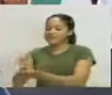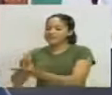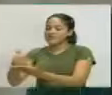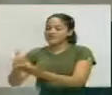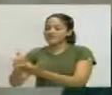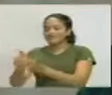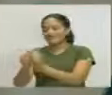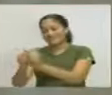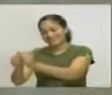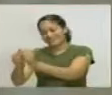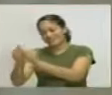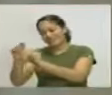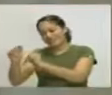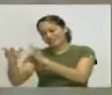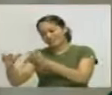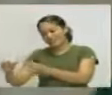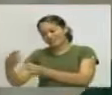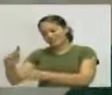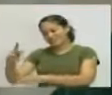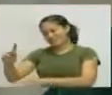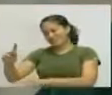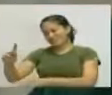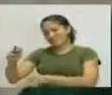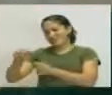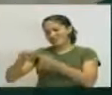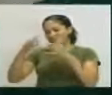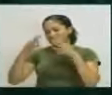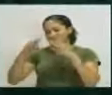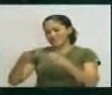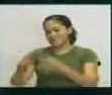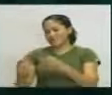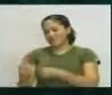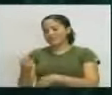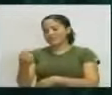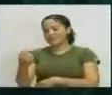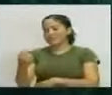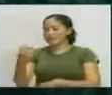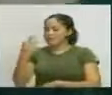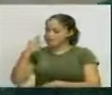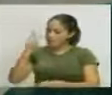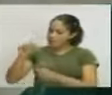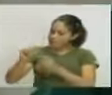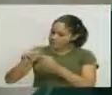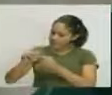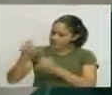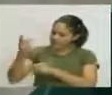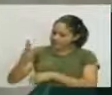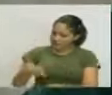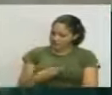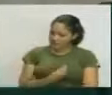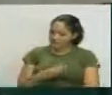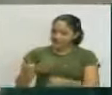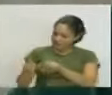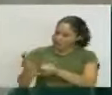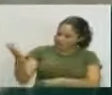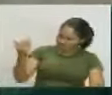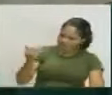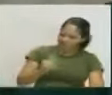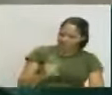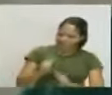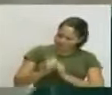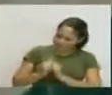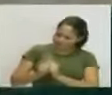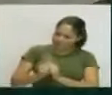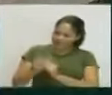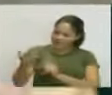faz justiça. Esse dinheiro aqui é para ser aplicado na sua vida também. Vem para cá, vou te dar escola, vou te